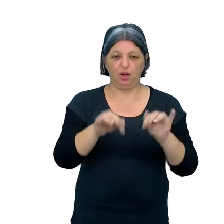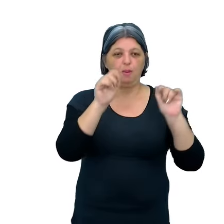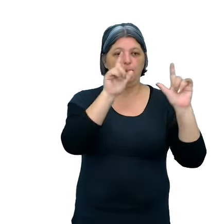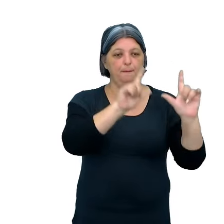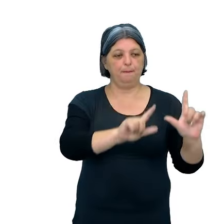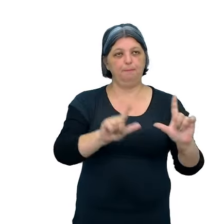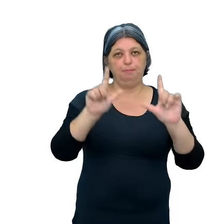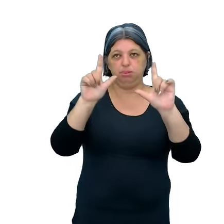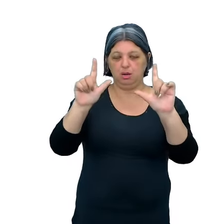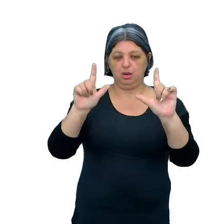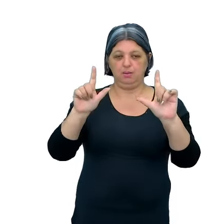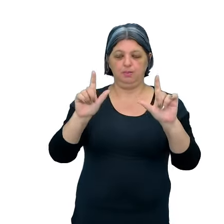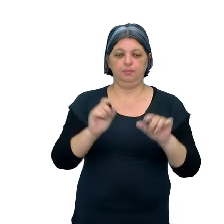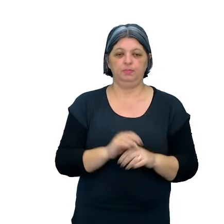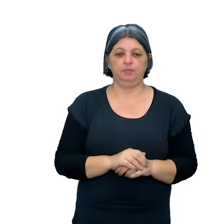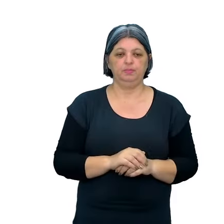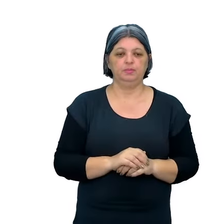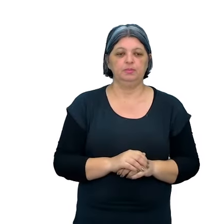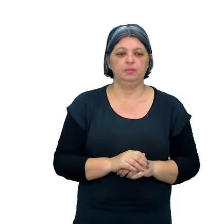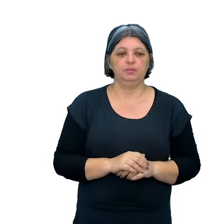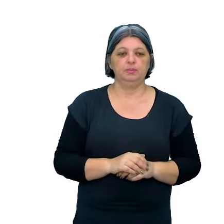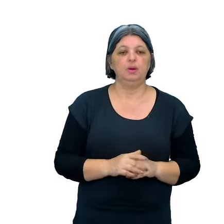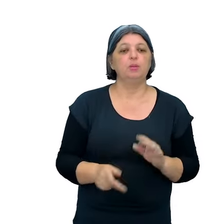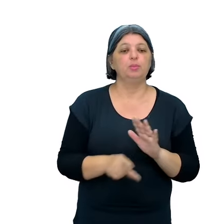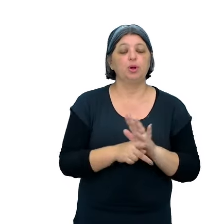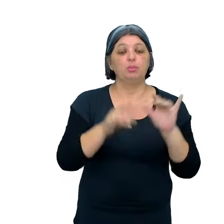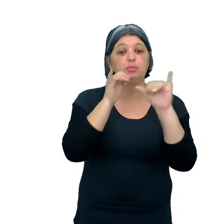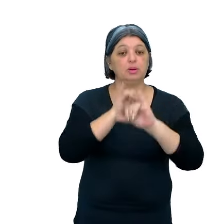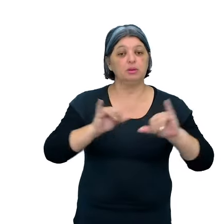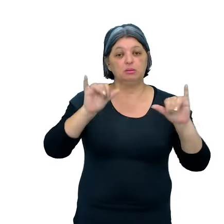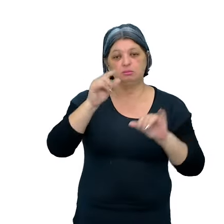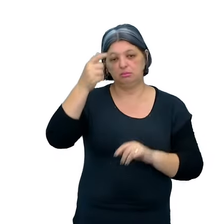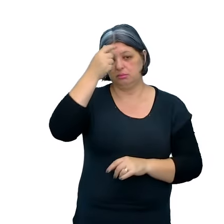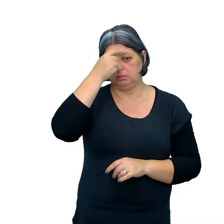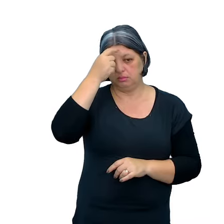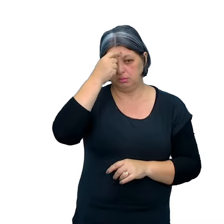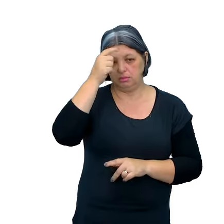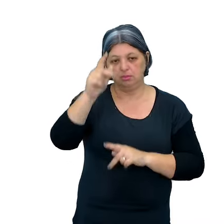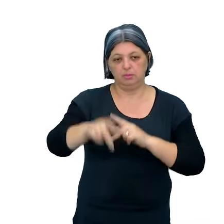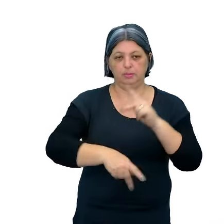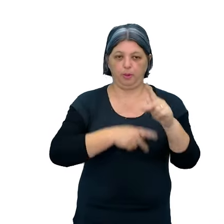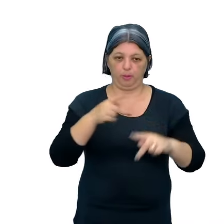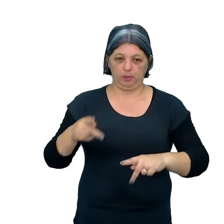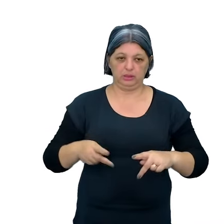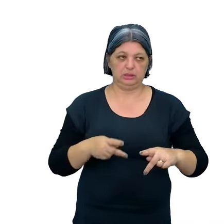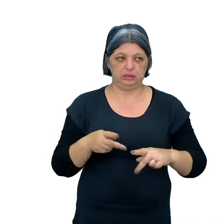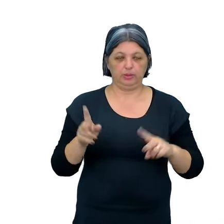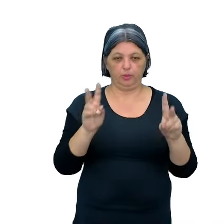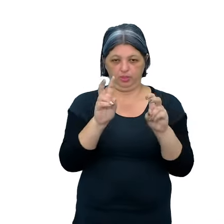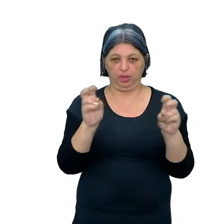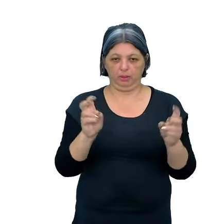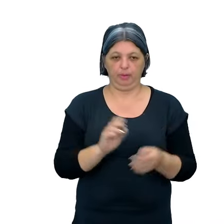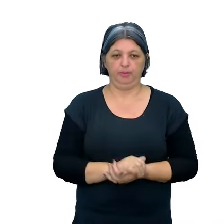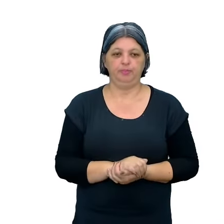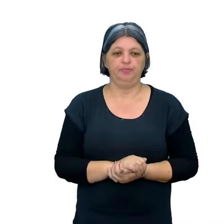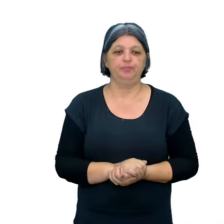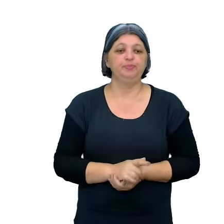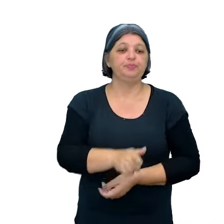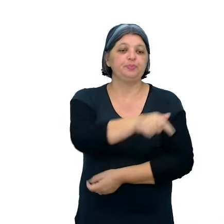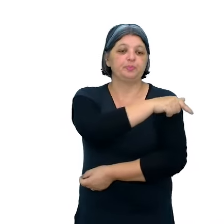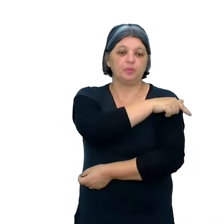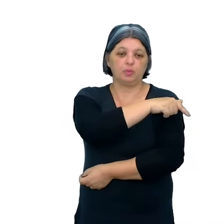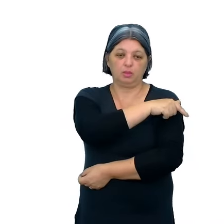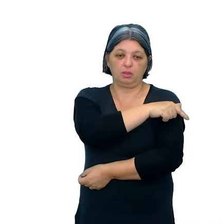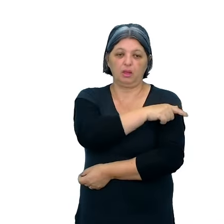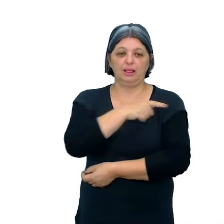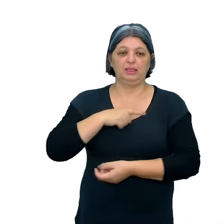que fará como a conscientização da população sobre determinado assunto. No 7º ano, haverá